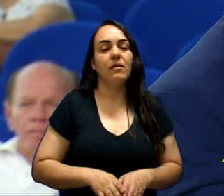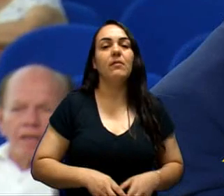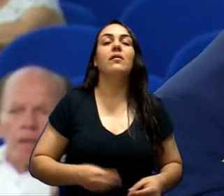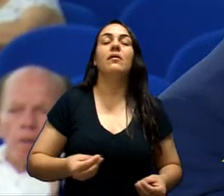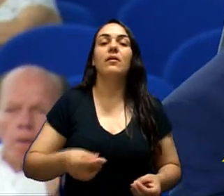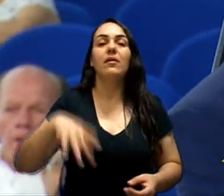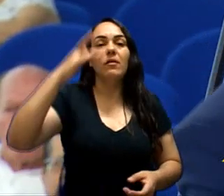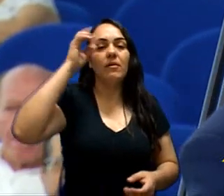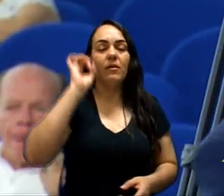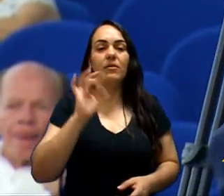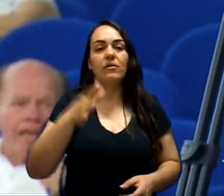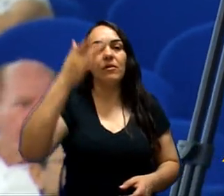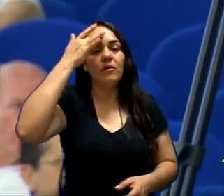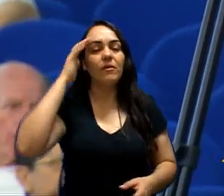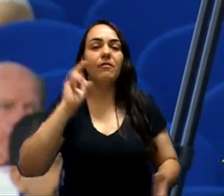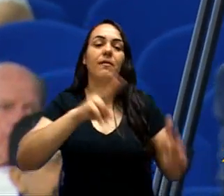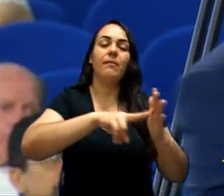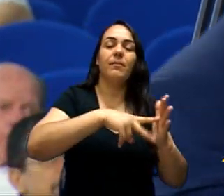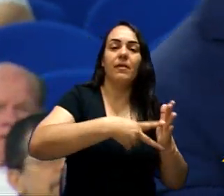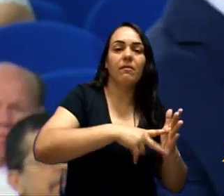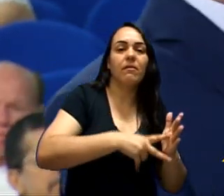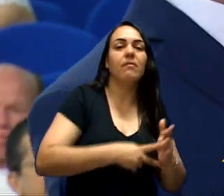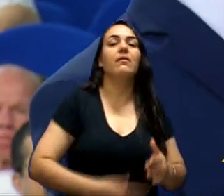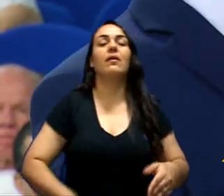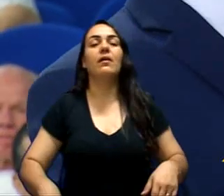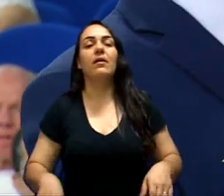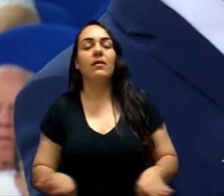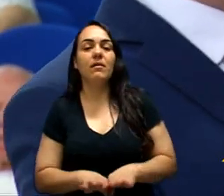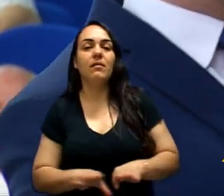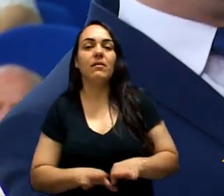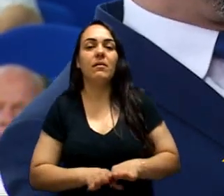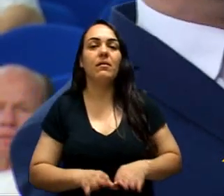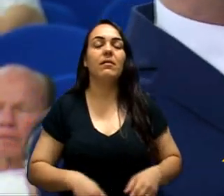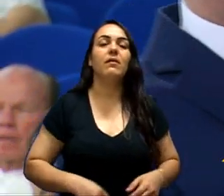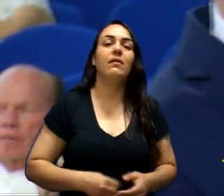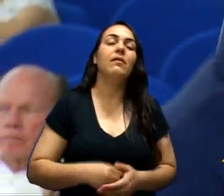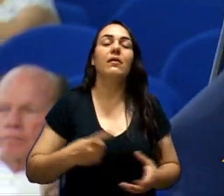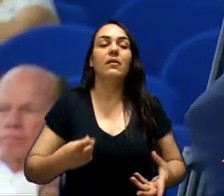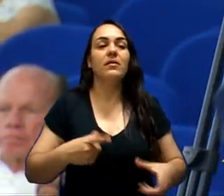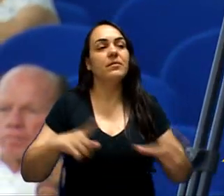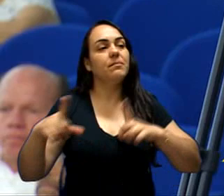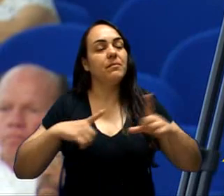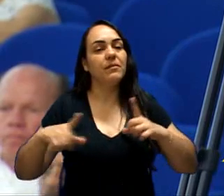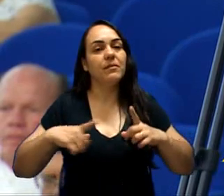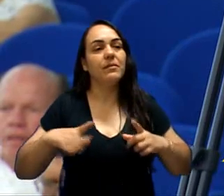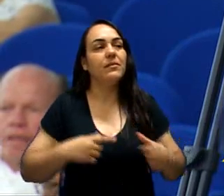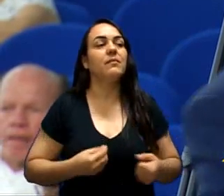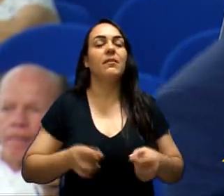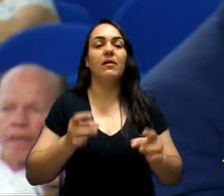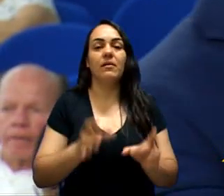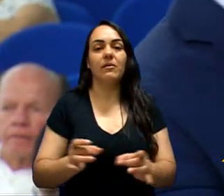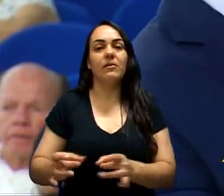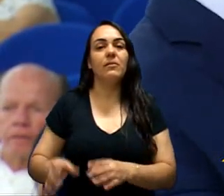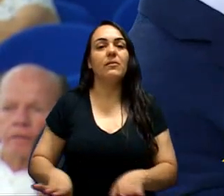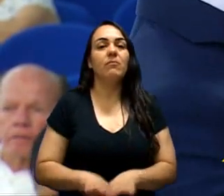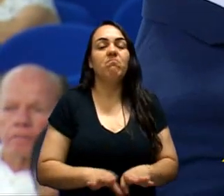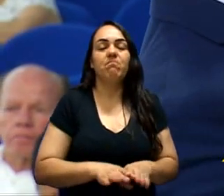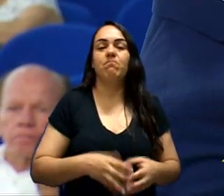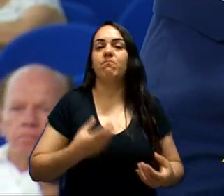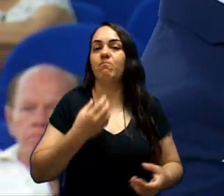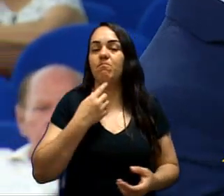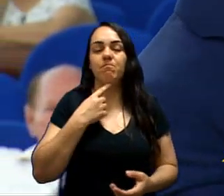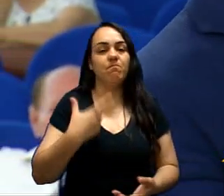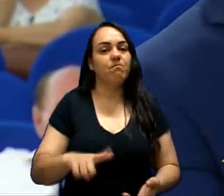quem? Vem o sindicalista, vem essa pessoa que já atua nessa região. Então fica